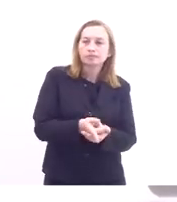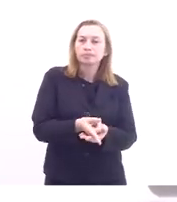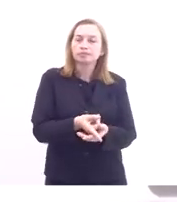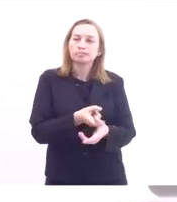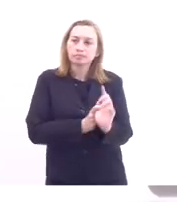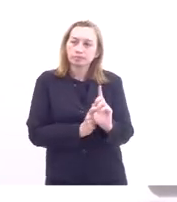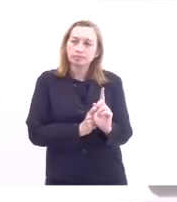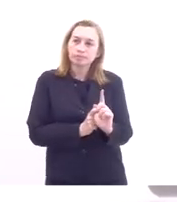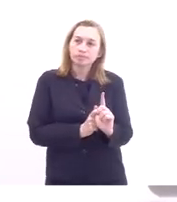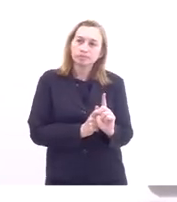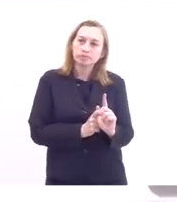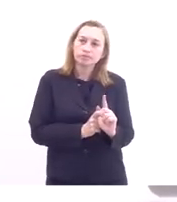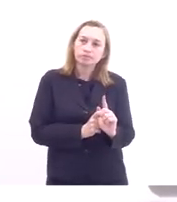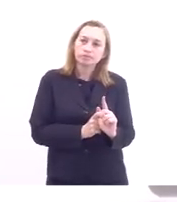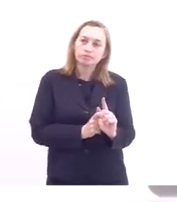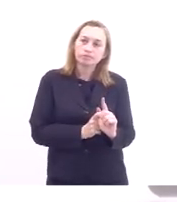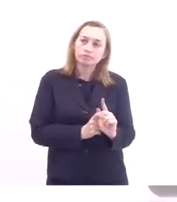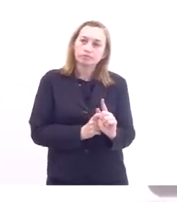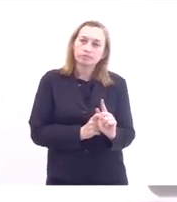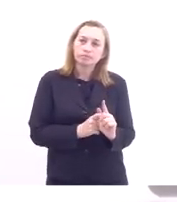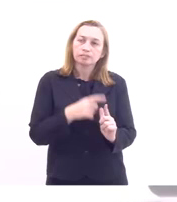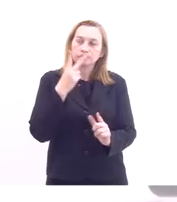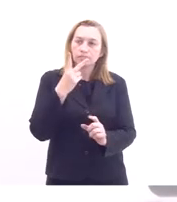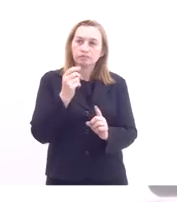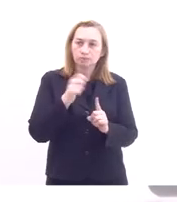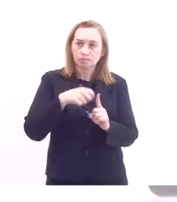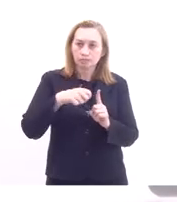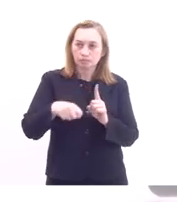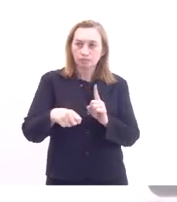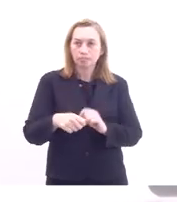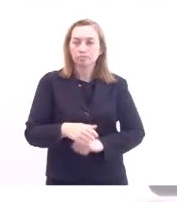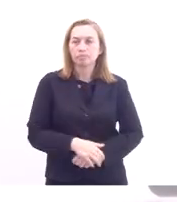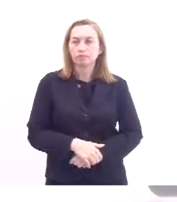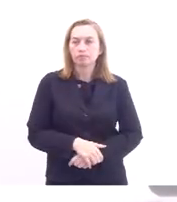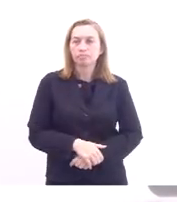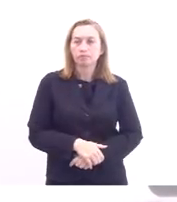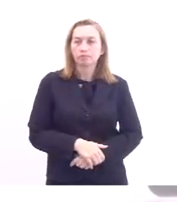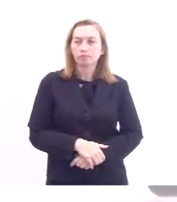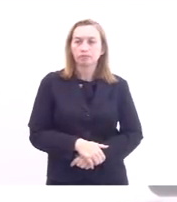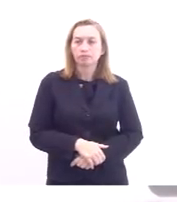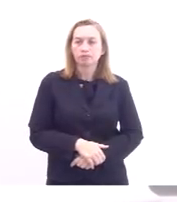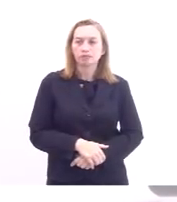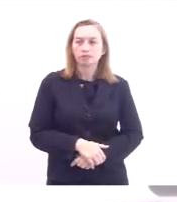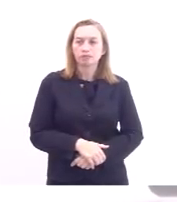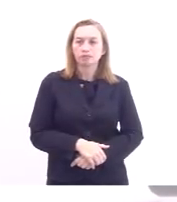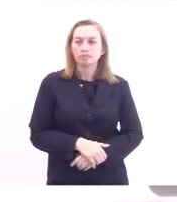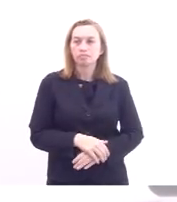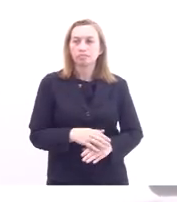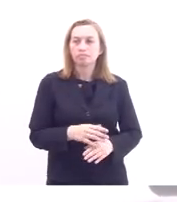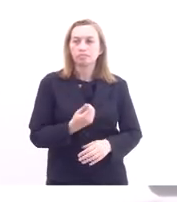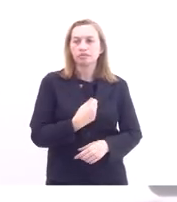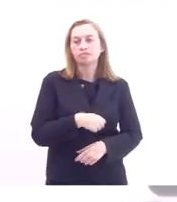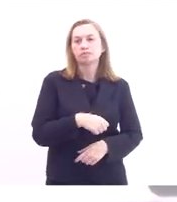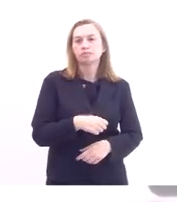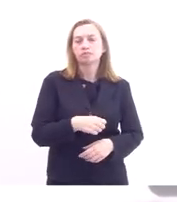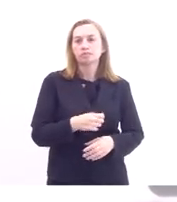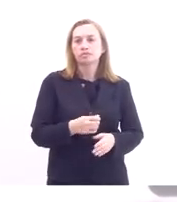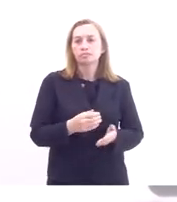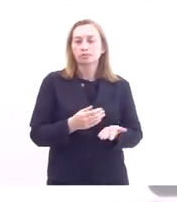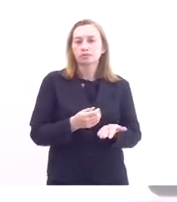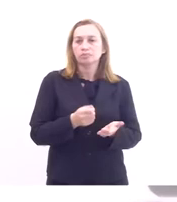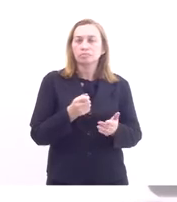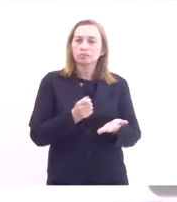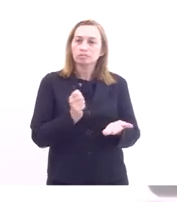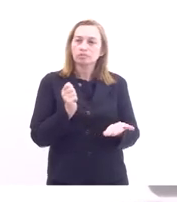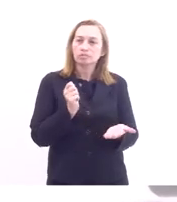dívida, provavelmente daqui a 2 meses, né? Contando da data da homologação do regime, 2 meses, a gente começa a fazer o